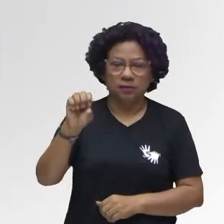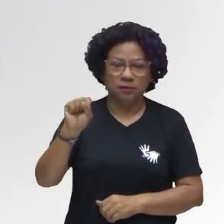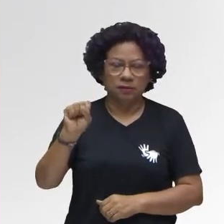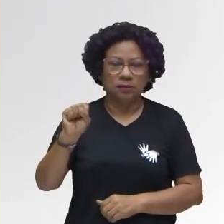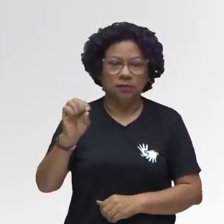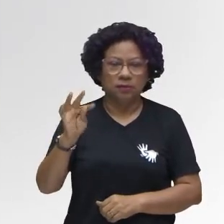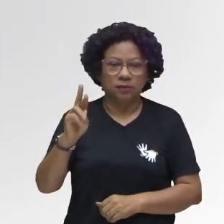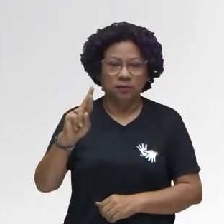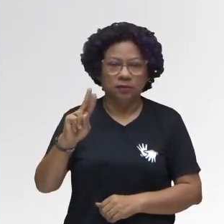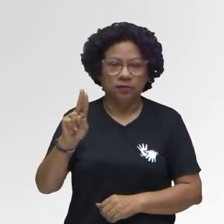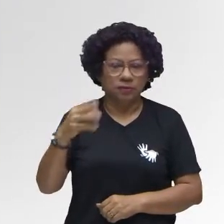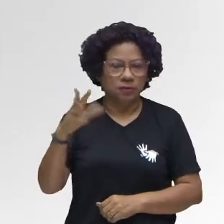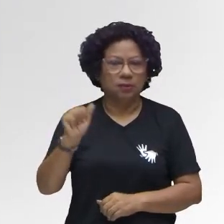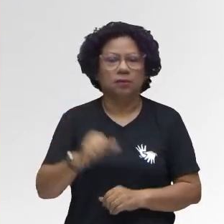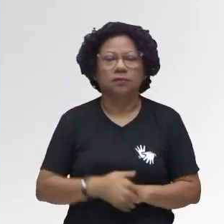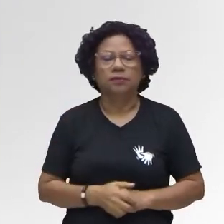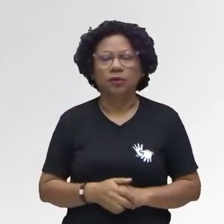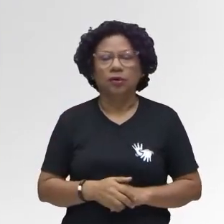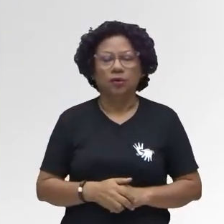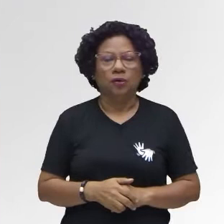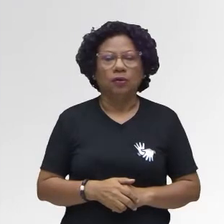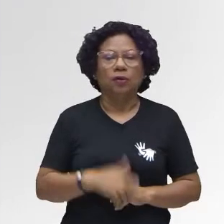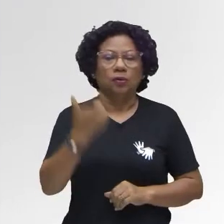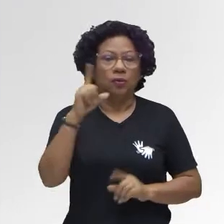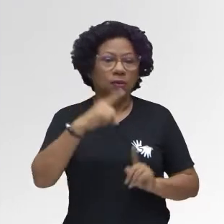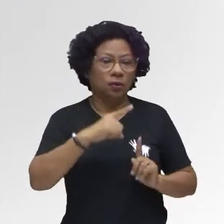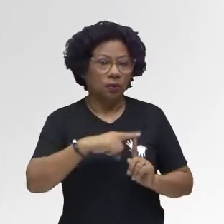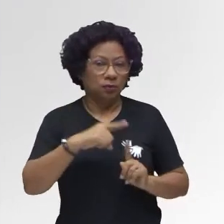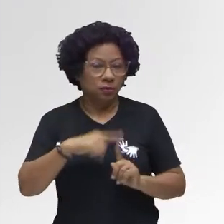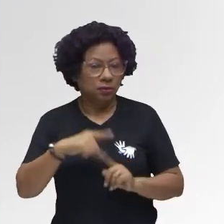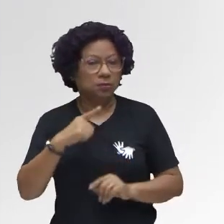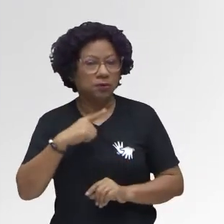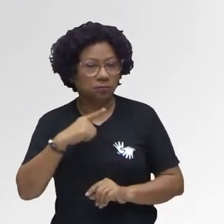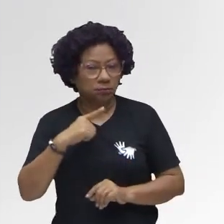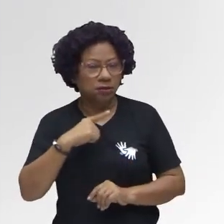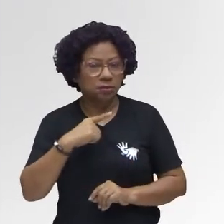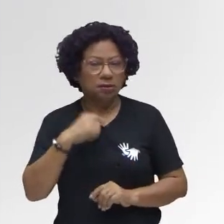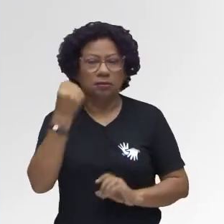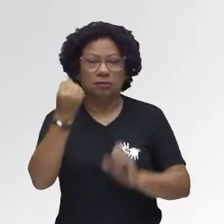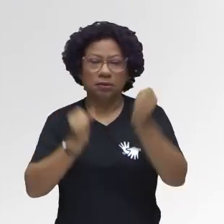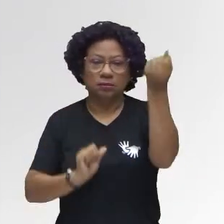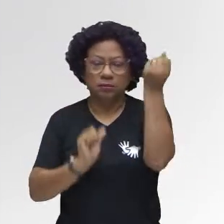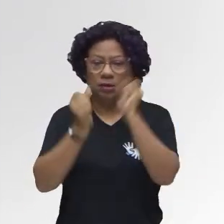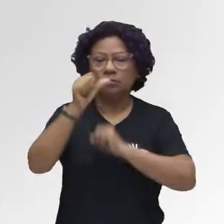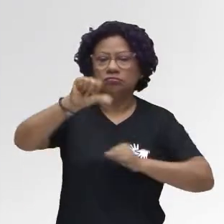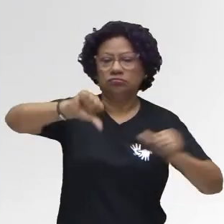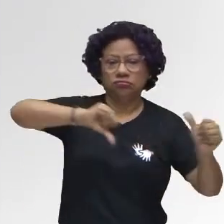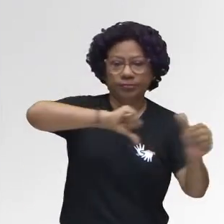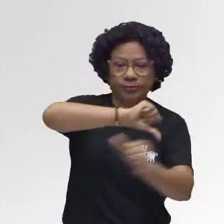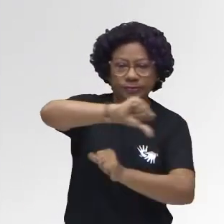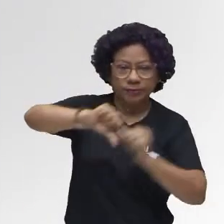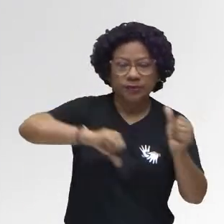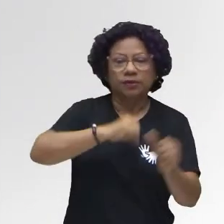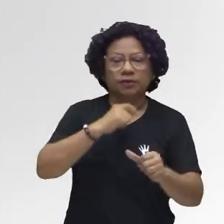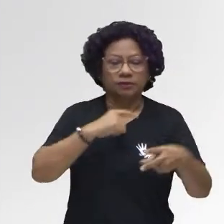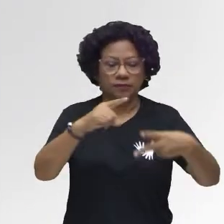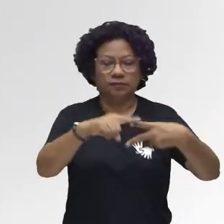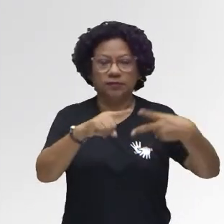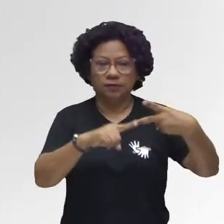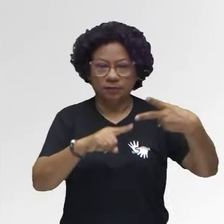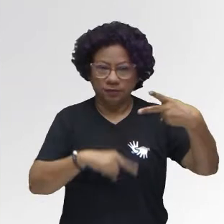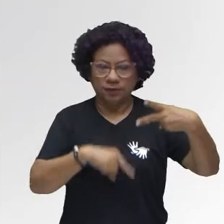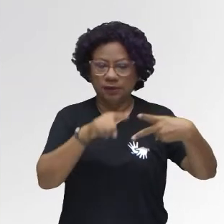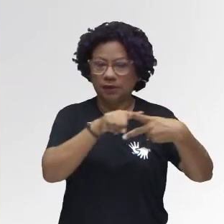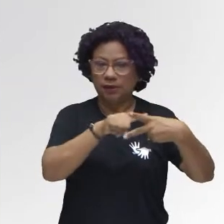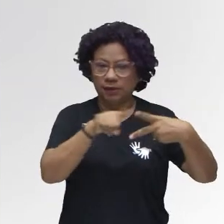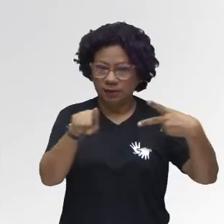a gente vai ter a indústria da transformação, que vai se dividir em dois grandes ramos, que é a indústria